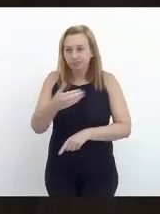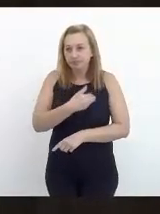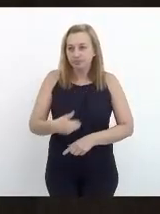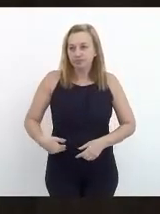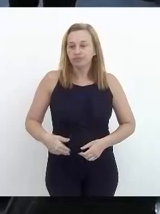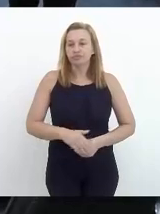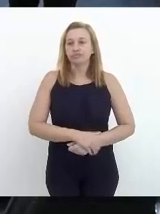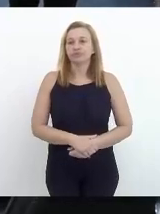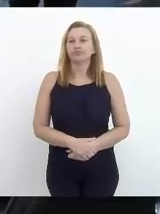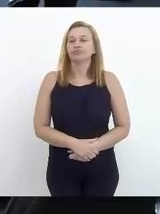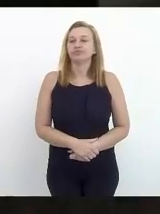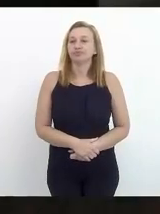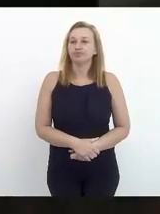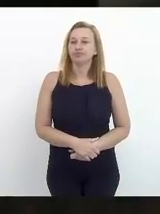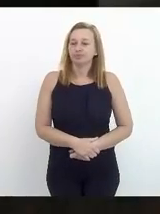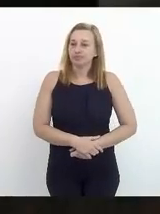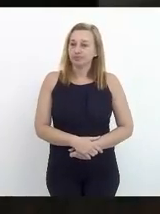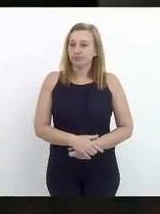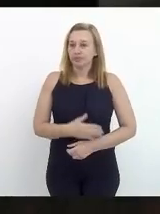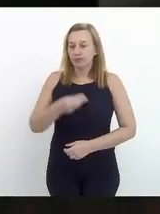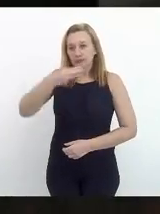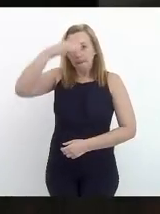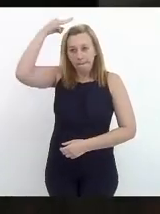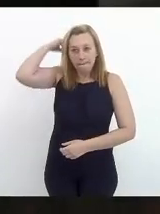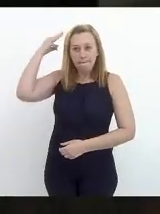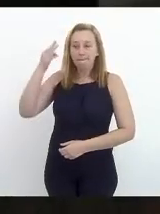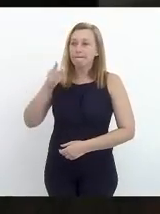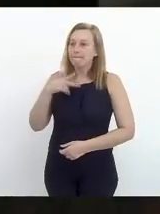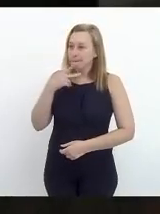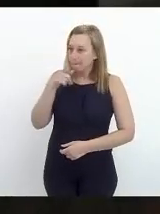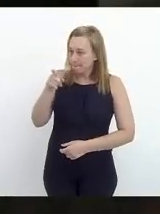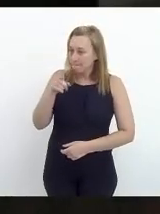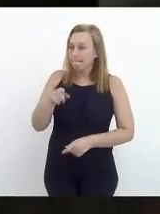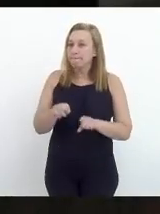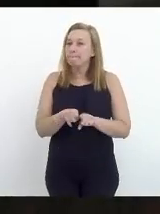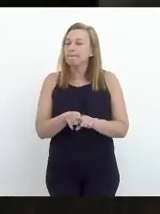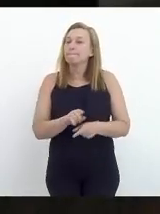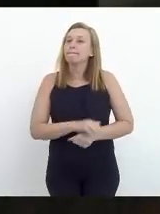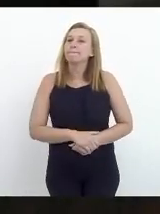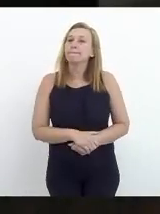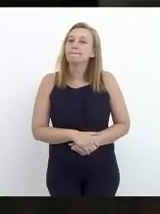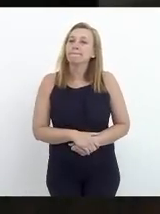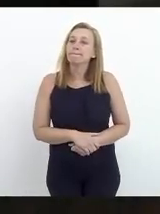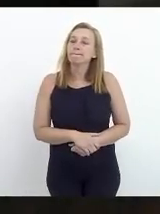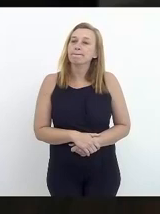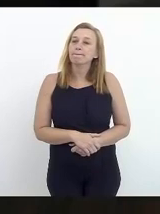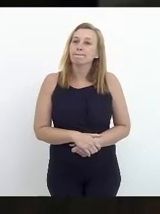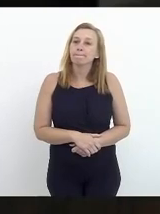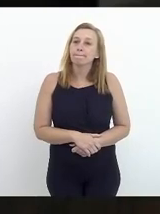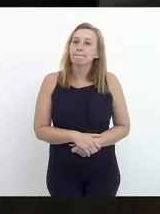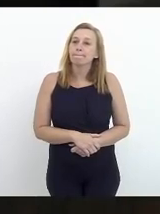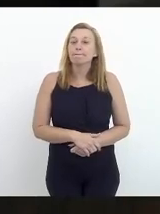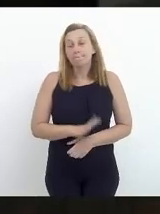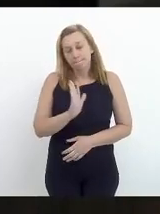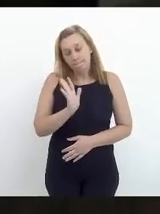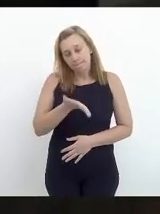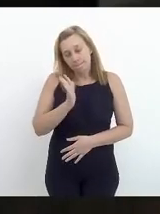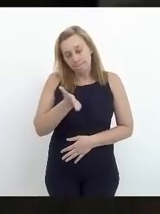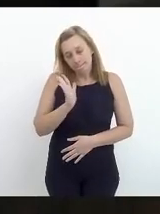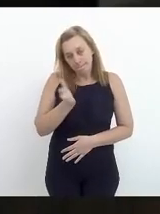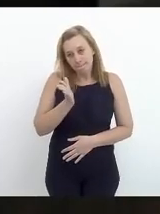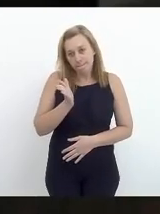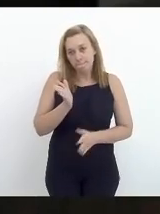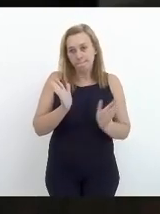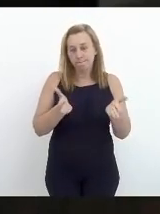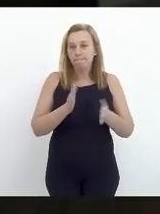fluminense. Eu, Márcio, em cima do que Vossa Excelência agora coloca, primeiro, eu já agora,